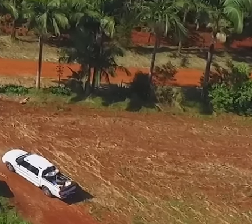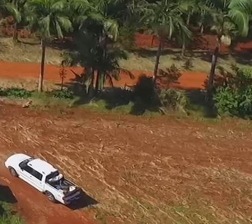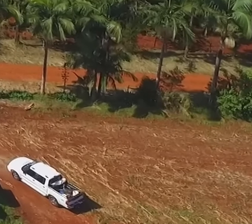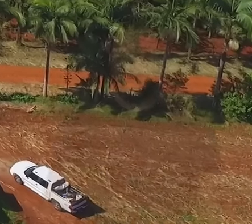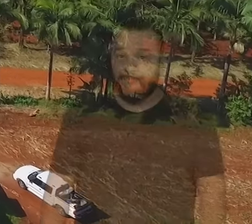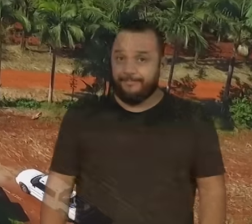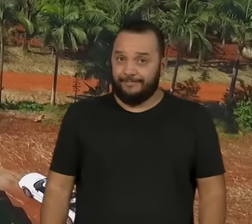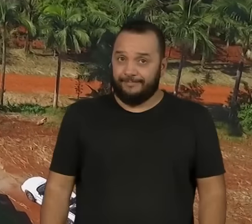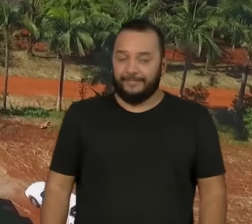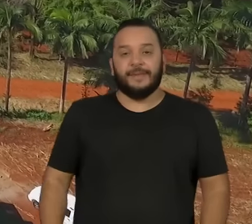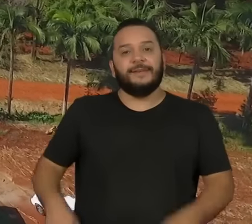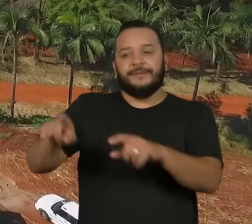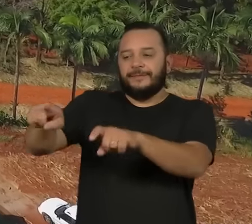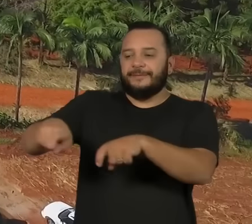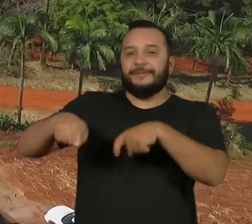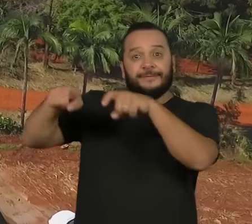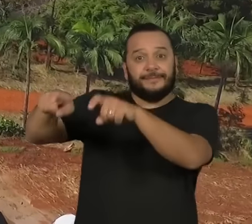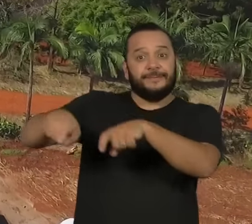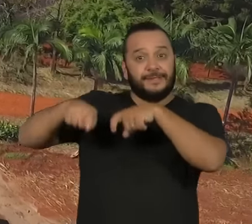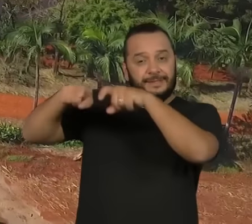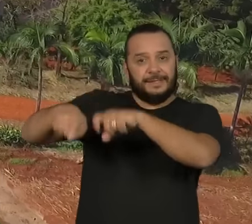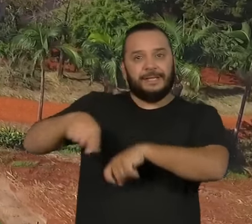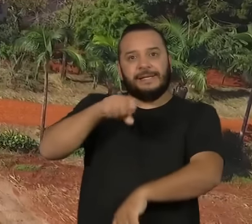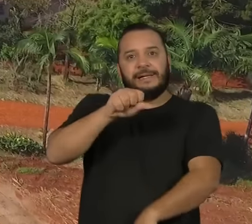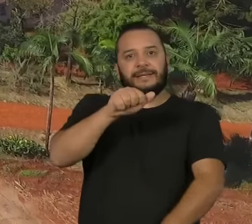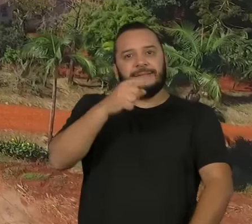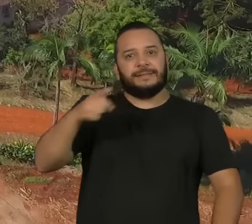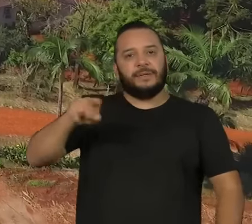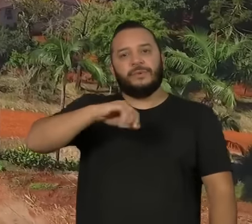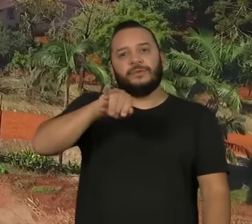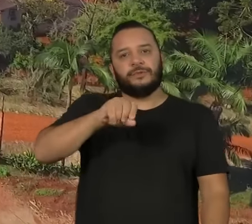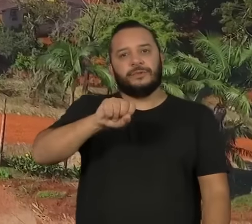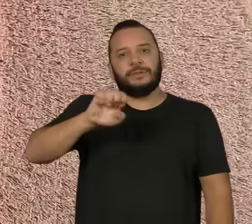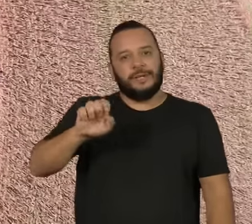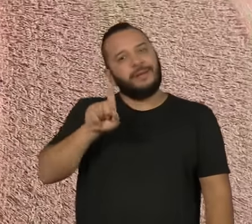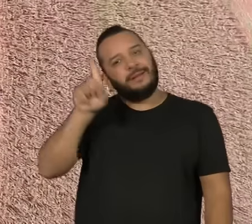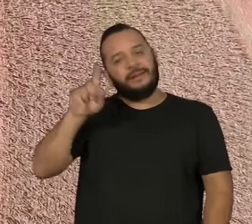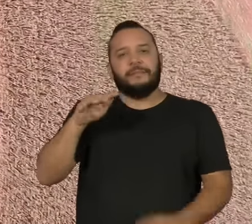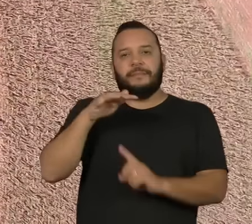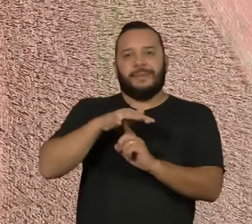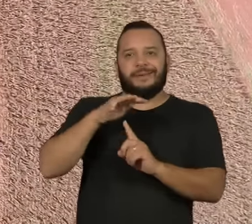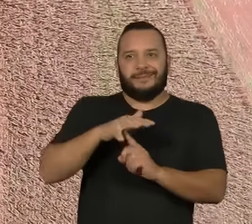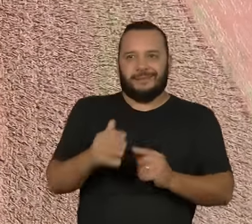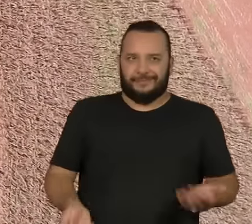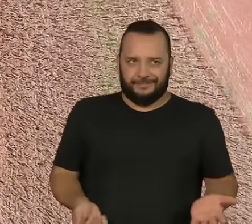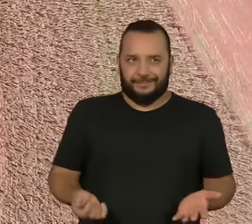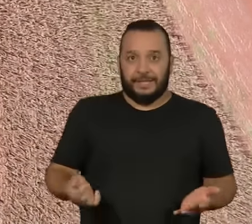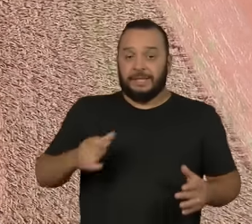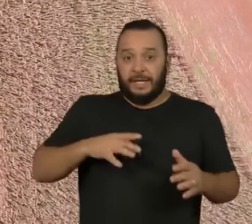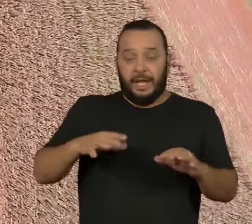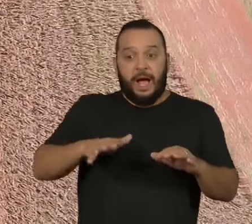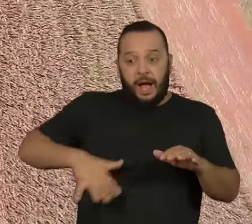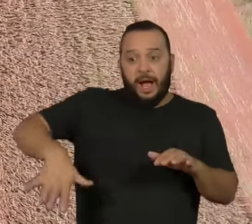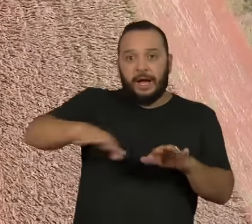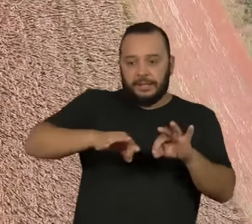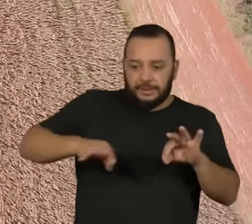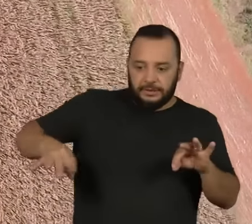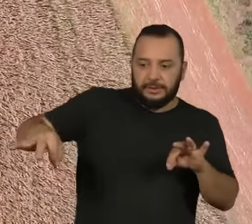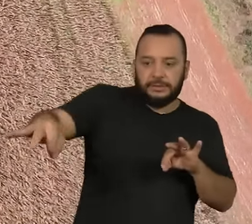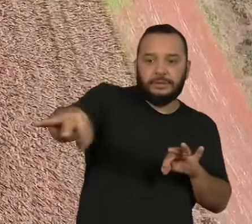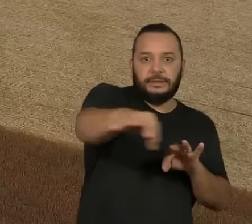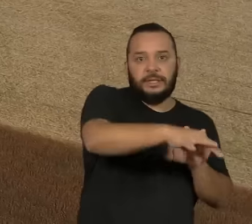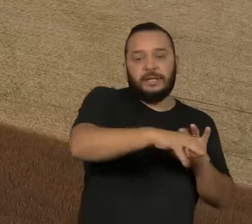Fazenda São José, município de São Miguel do Iguaçu, Paraná. A propriedade de 364